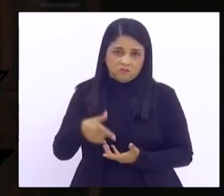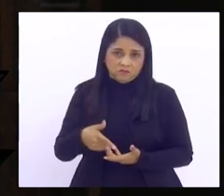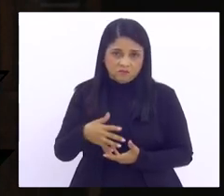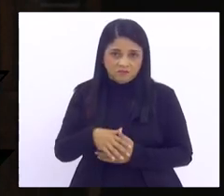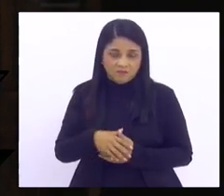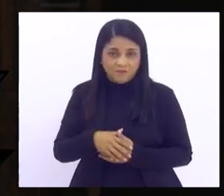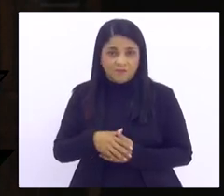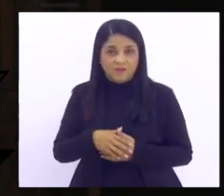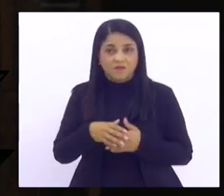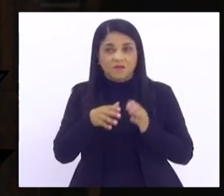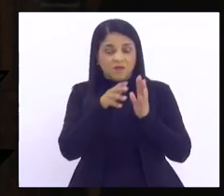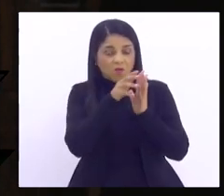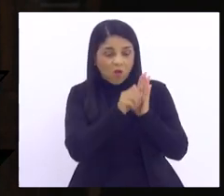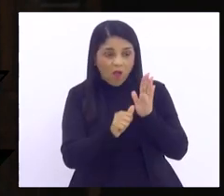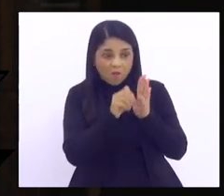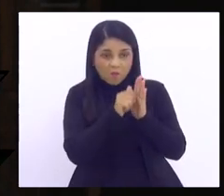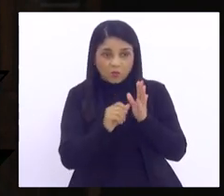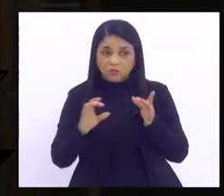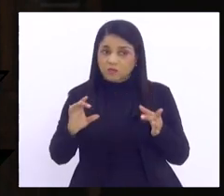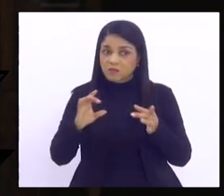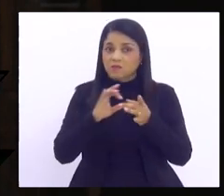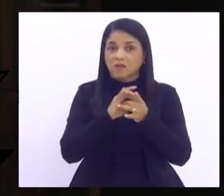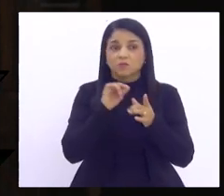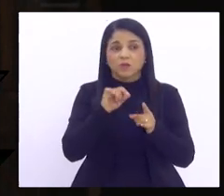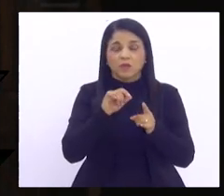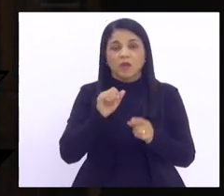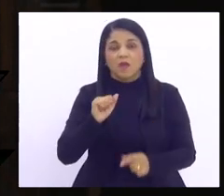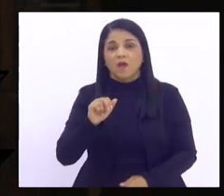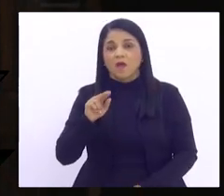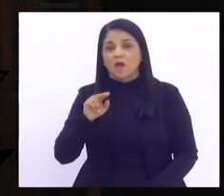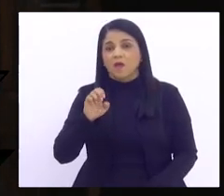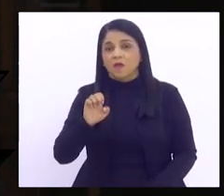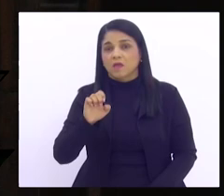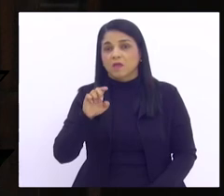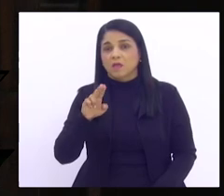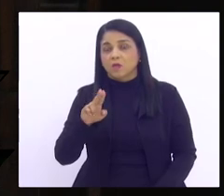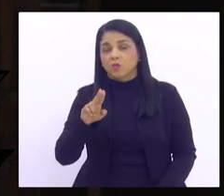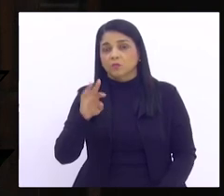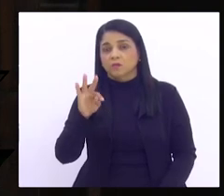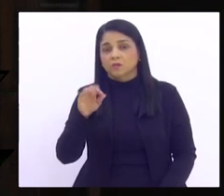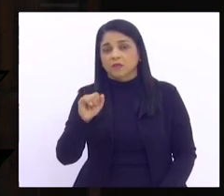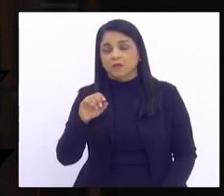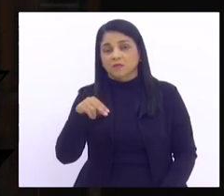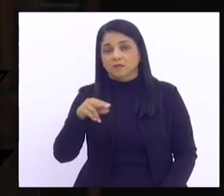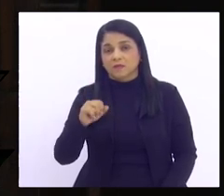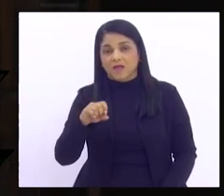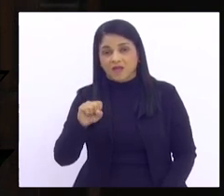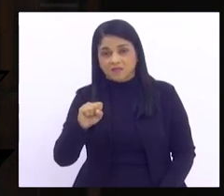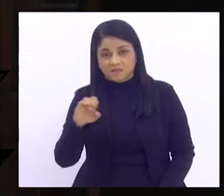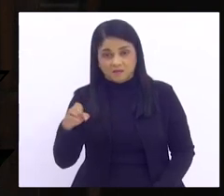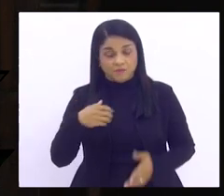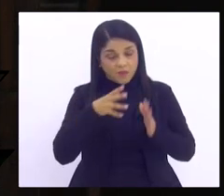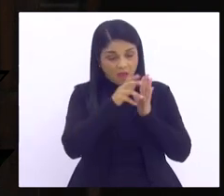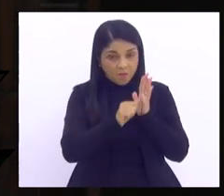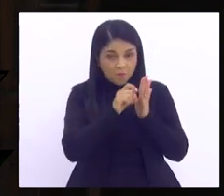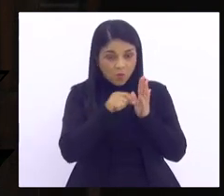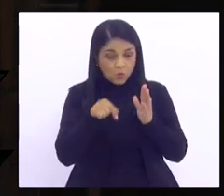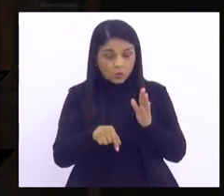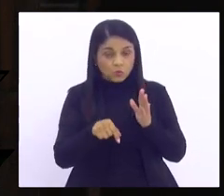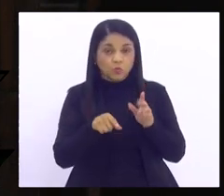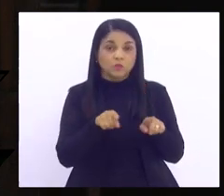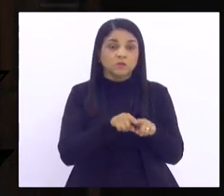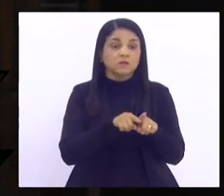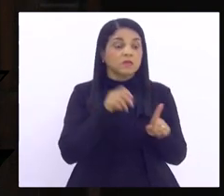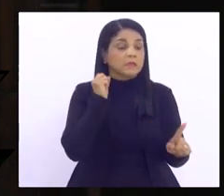que o aborto está muito ligado com a eutanásia. O aborto é matar alguém que ainda não é humano. E a eutanásia é matar alguém que já não é